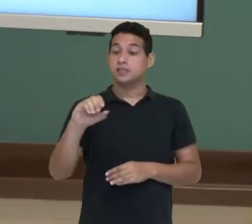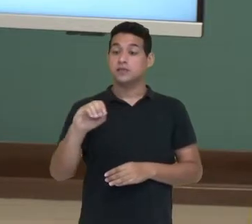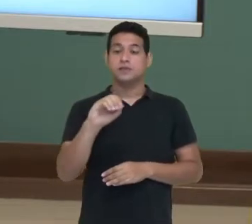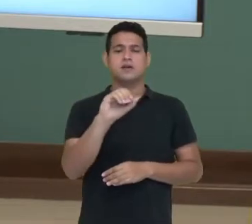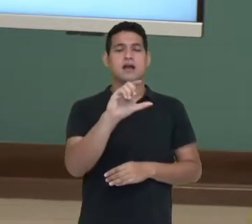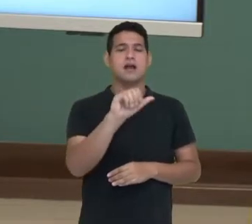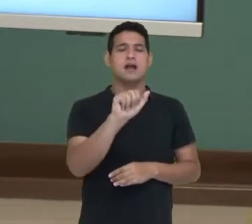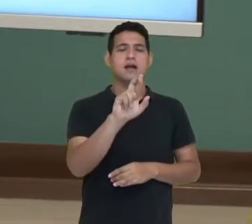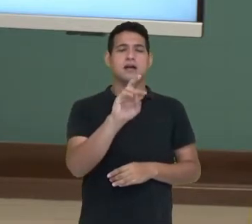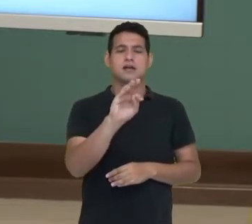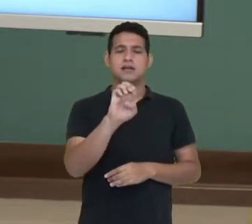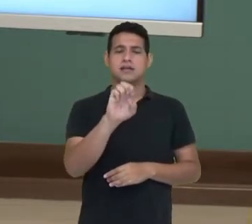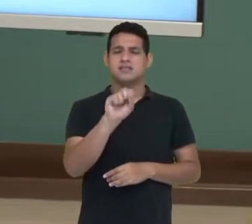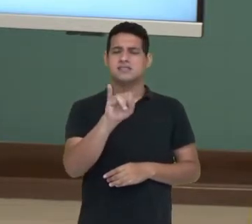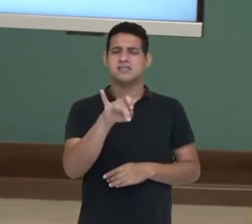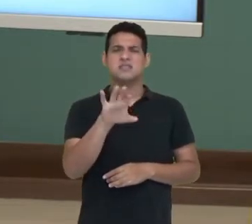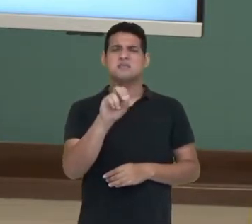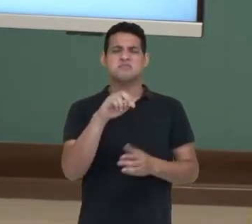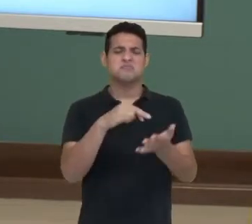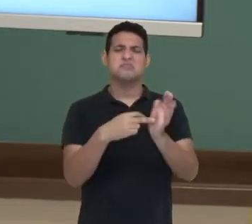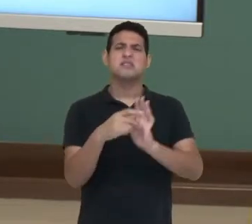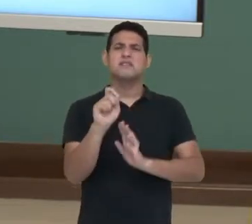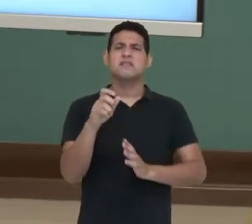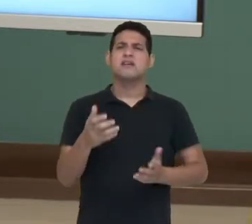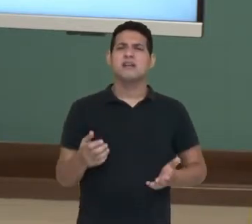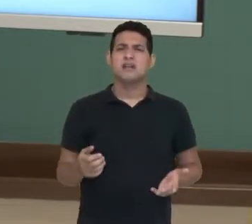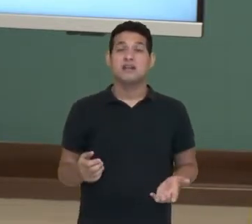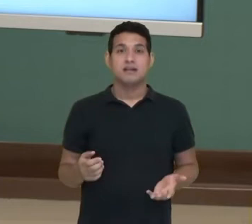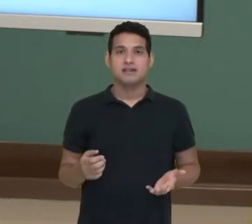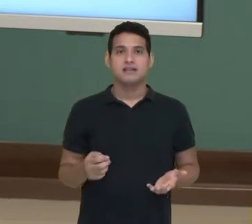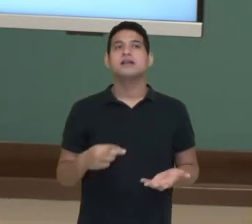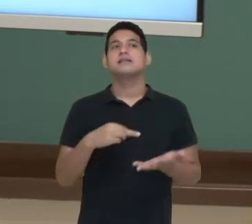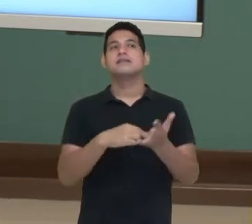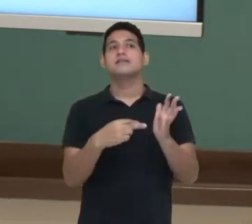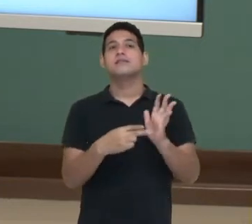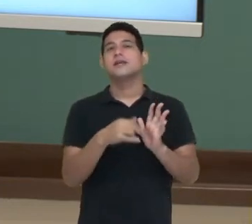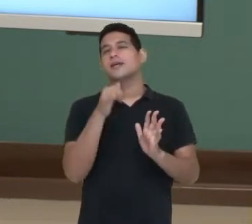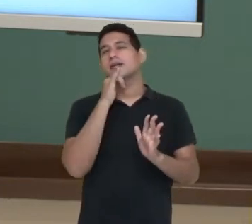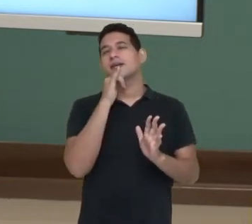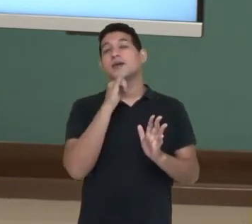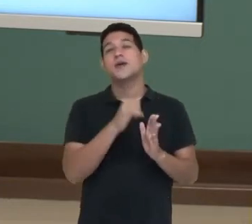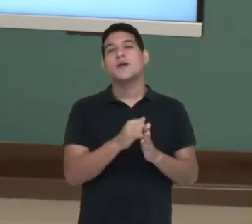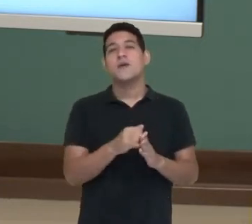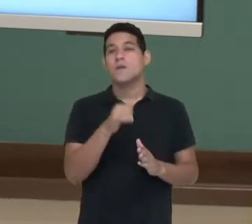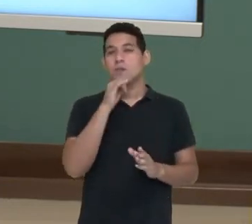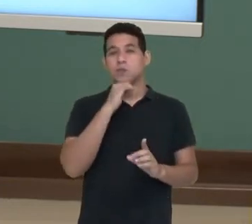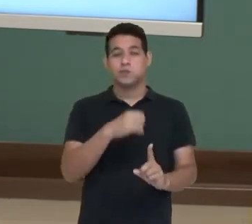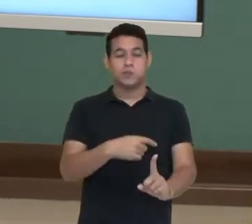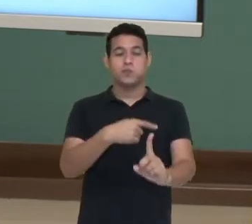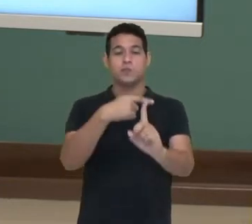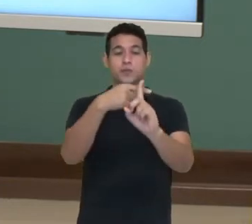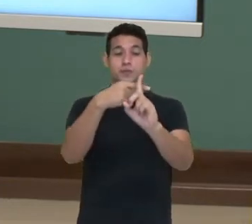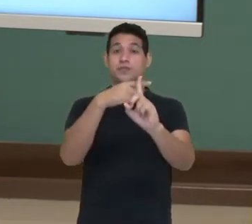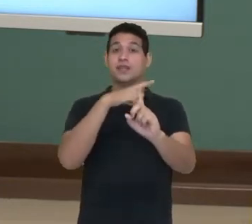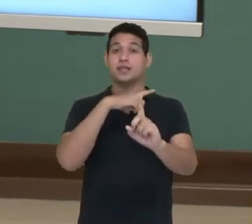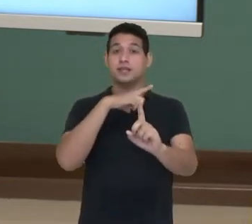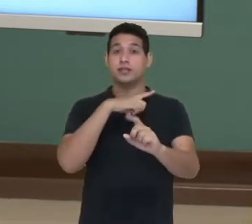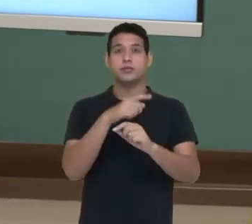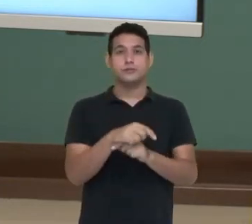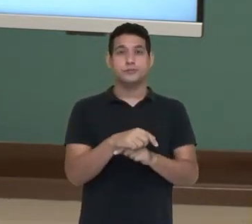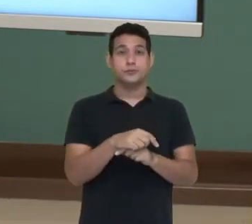cartesiano. Quem que é esse carinha, né? O plano cartesiano nada mais é do que um eixo ordenado, né? Eu tenho o eixo X,